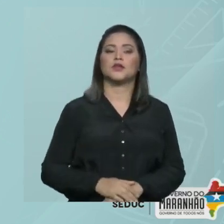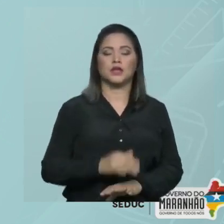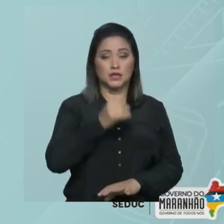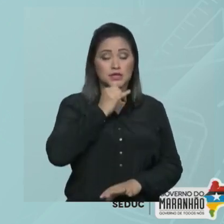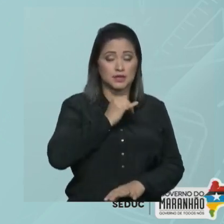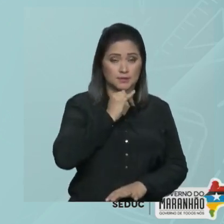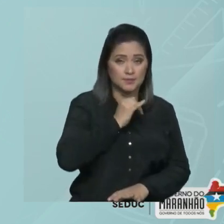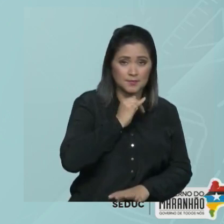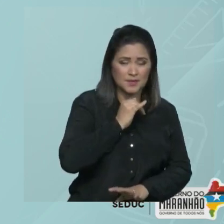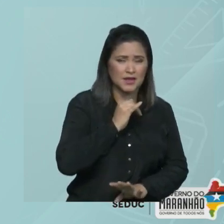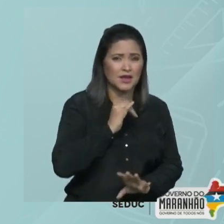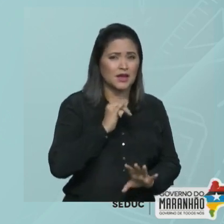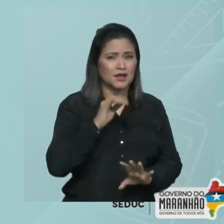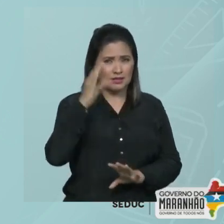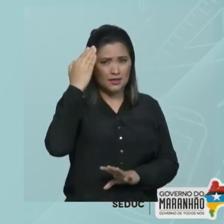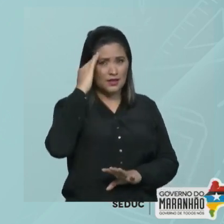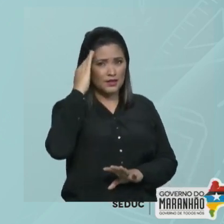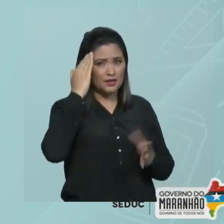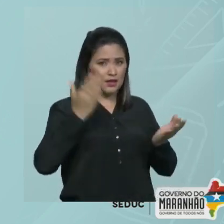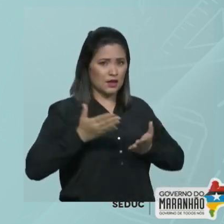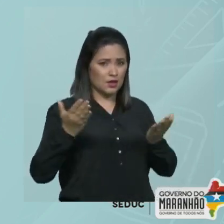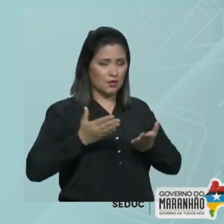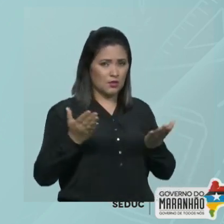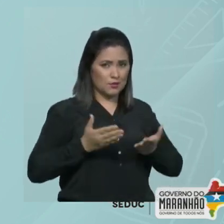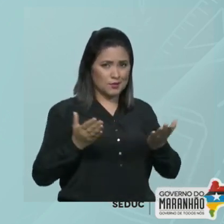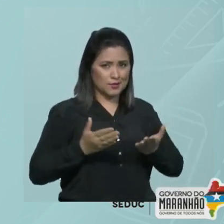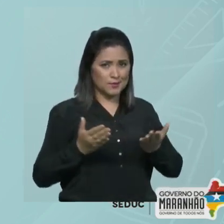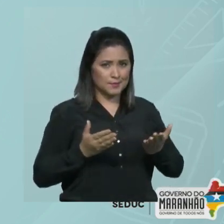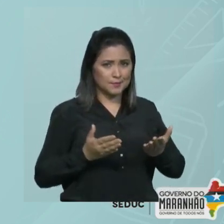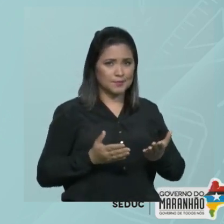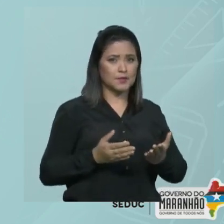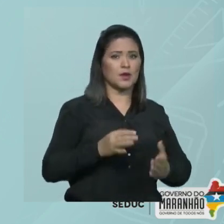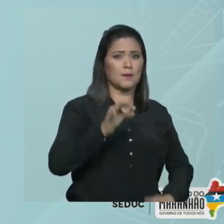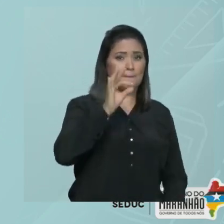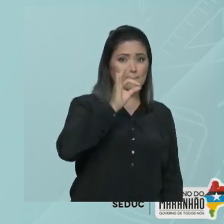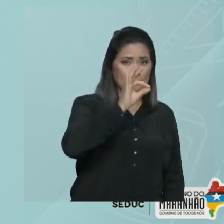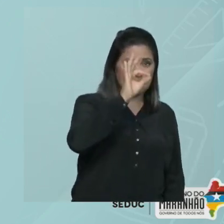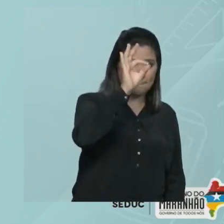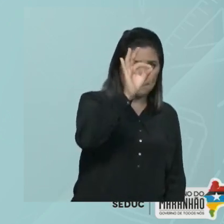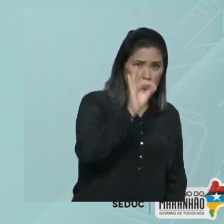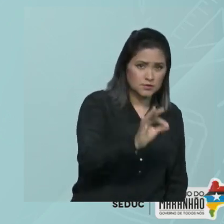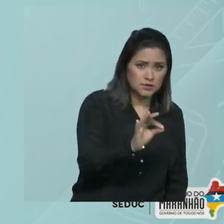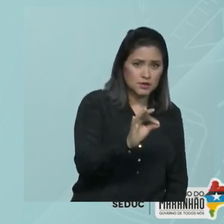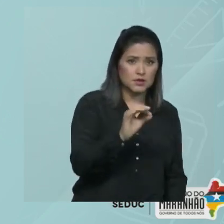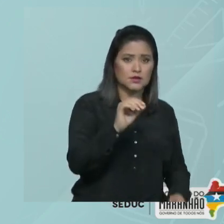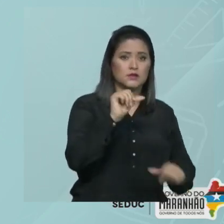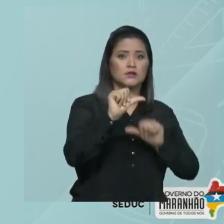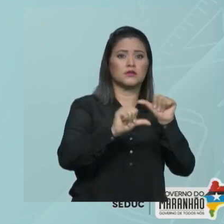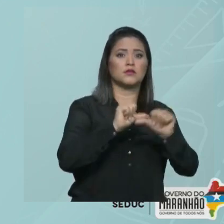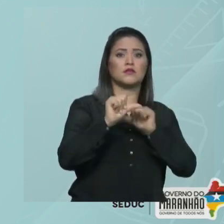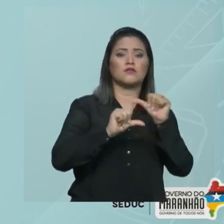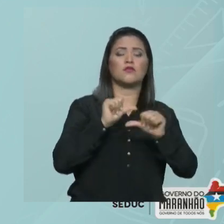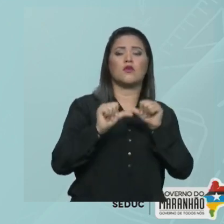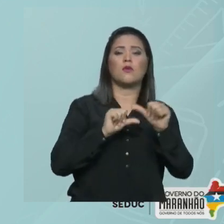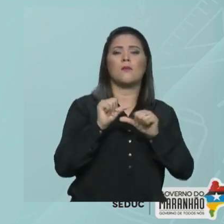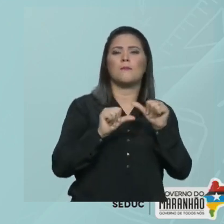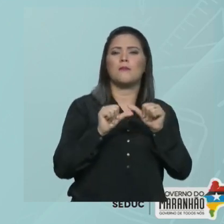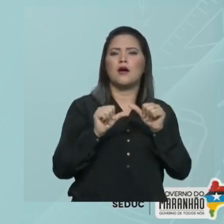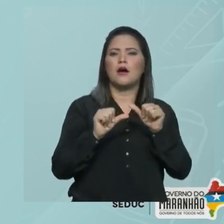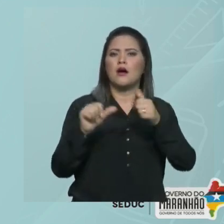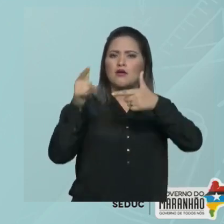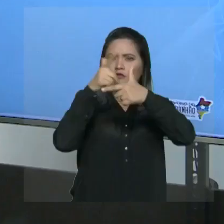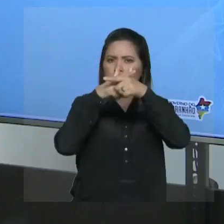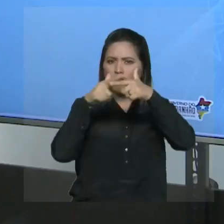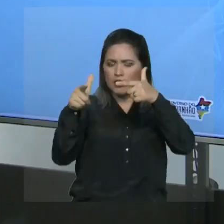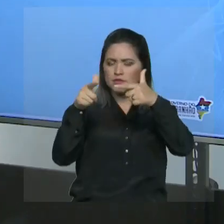transformar para fração. Como é que eu vou fazer isso? Você vai pegar o símbolo de porcentagem, significa divisão por 100.